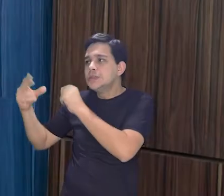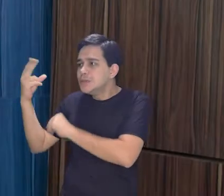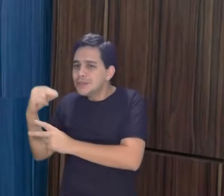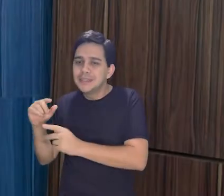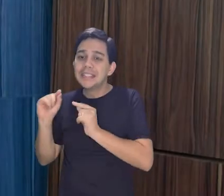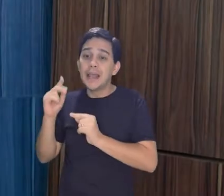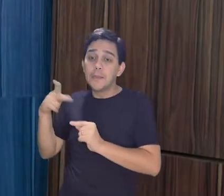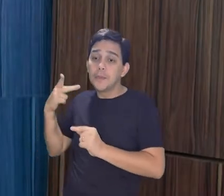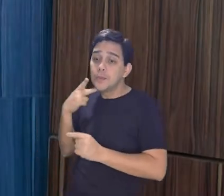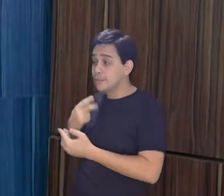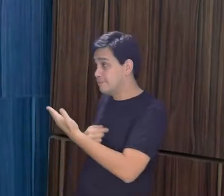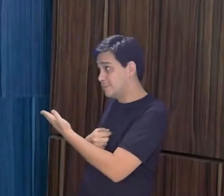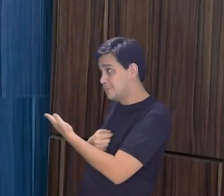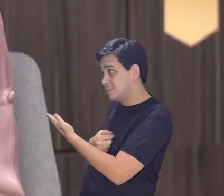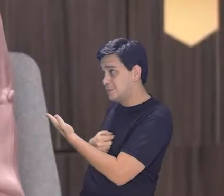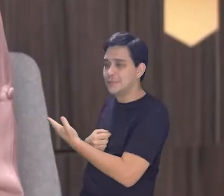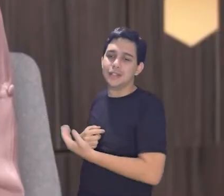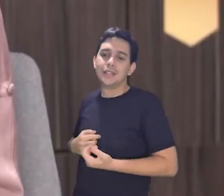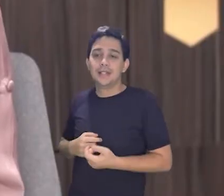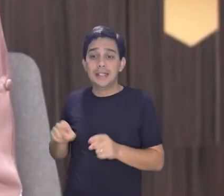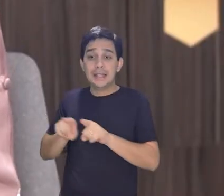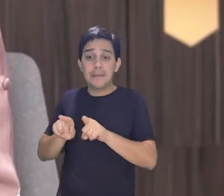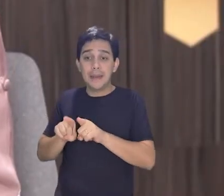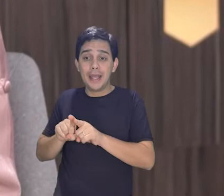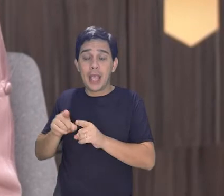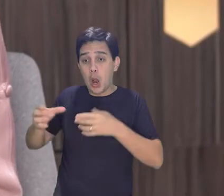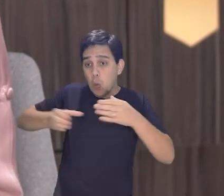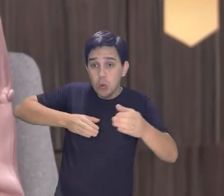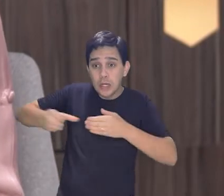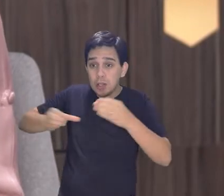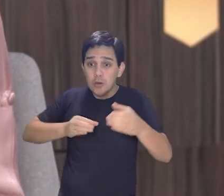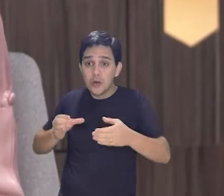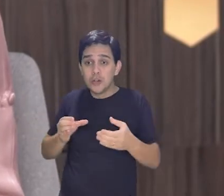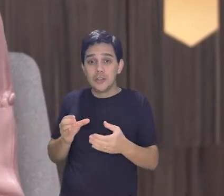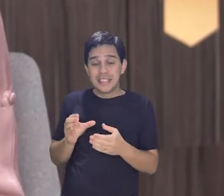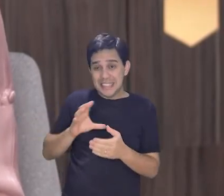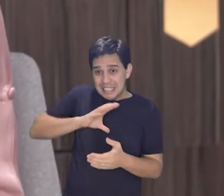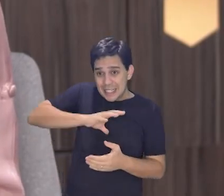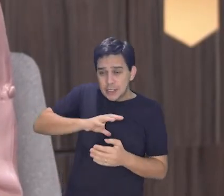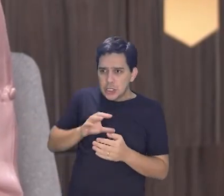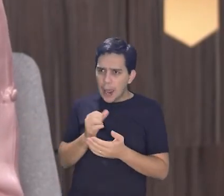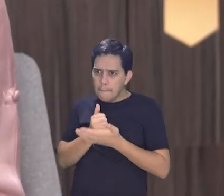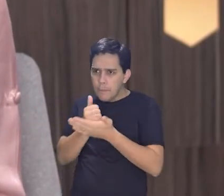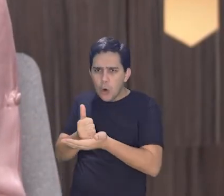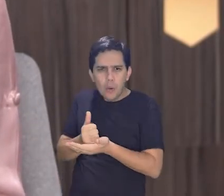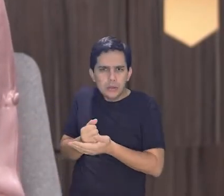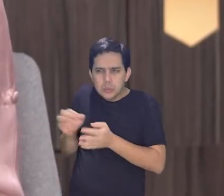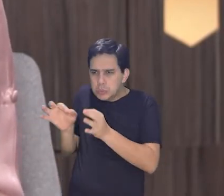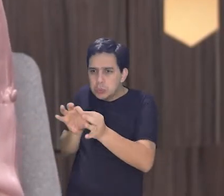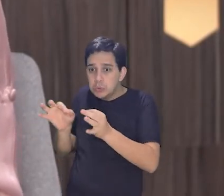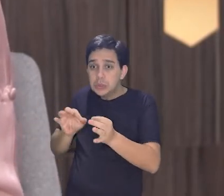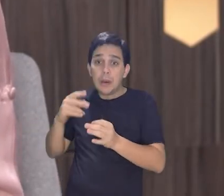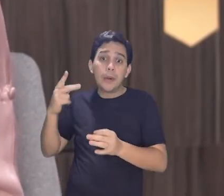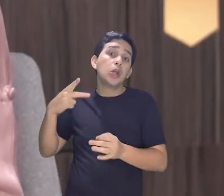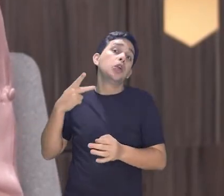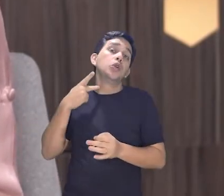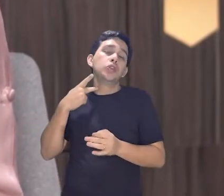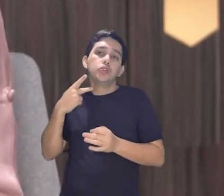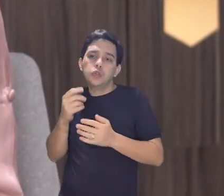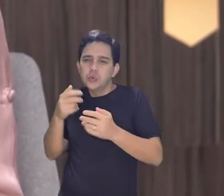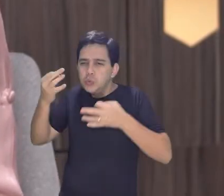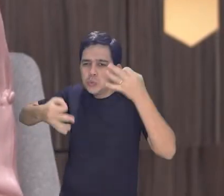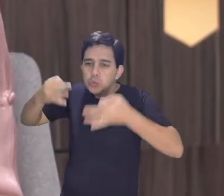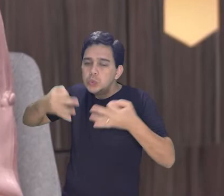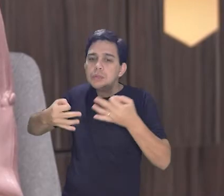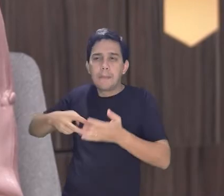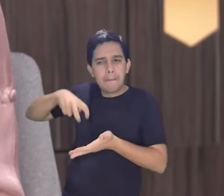Justiça Rodrigo César Medina da Cunha, e com a coordenadora do Centro de Apoio Operacional das Promotorias de Justiça de Investigação